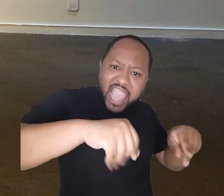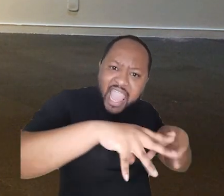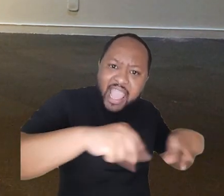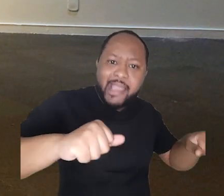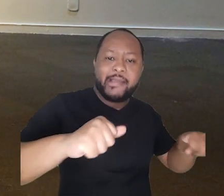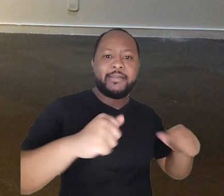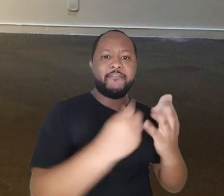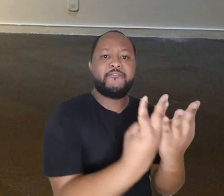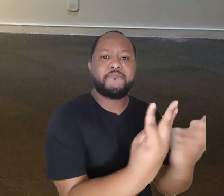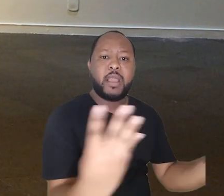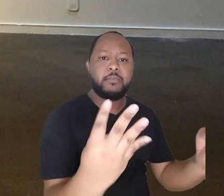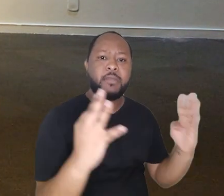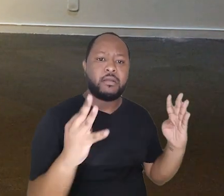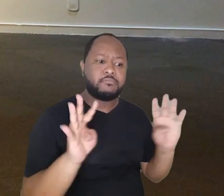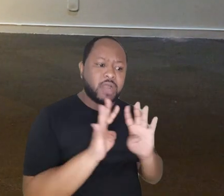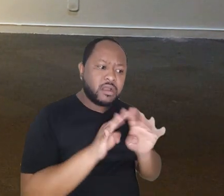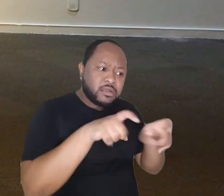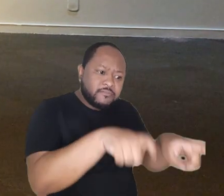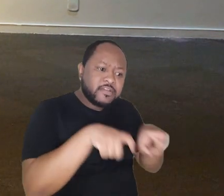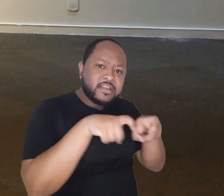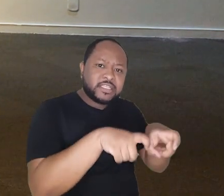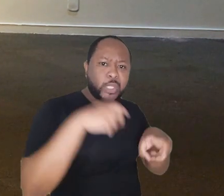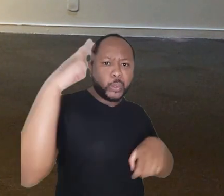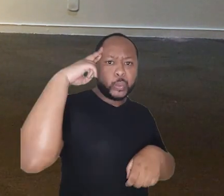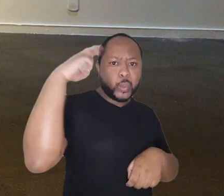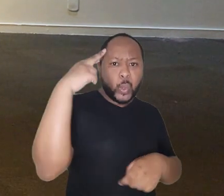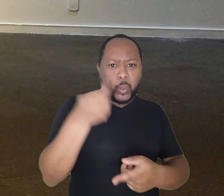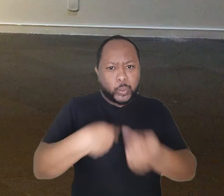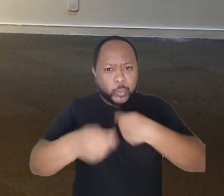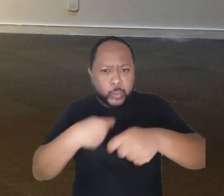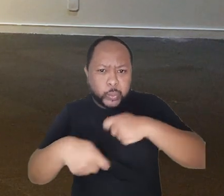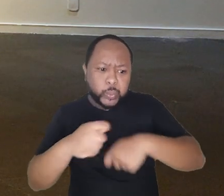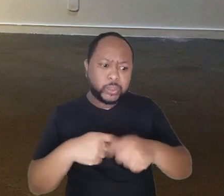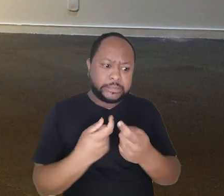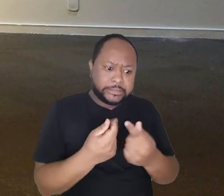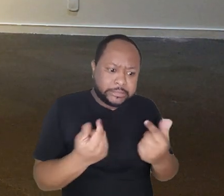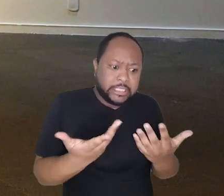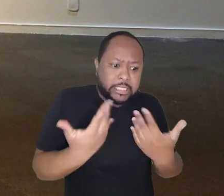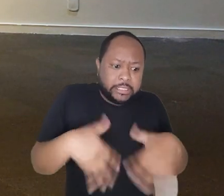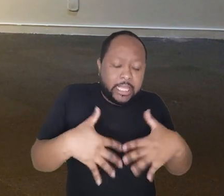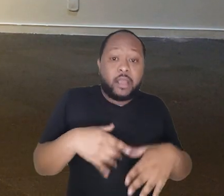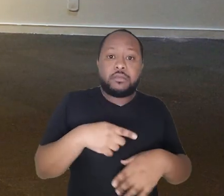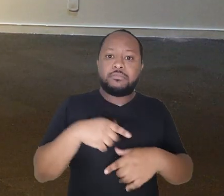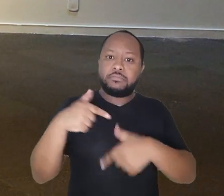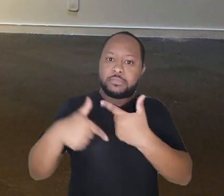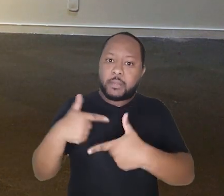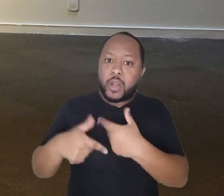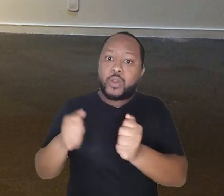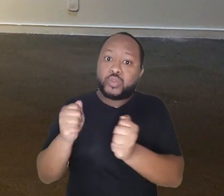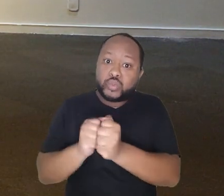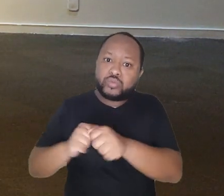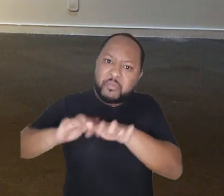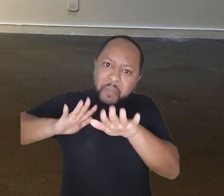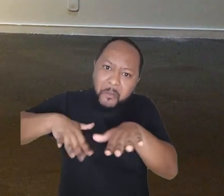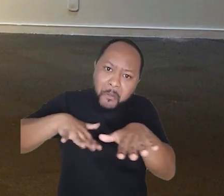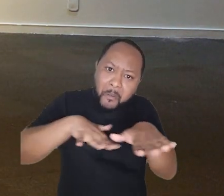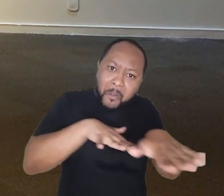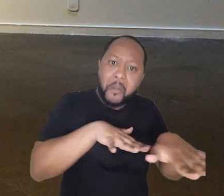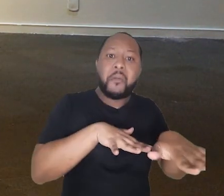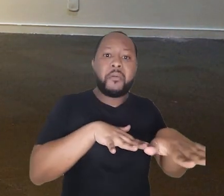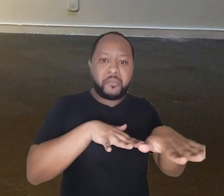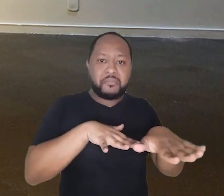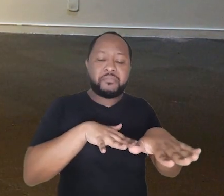de fazendas ociosas, de disputa de latifundiários, atuando coletivamente, por exemplo, com algumas